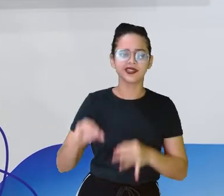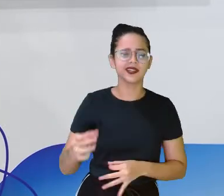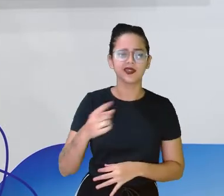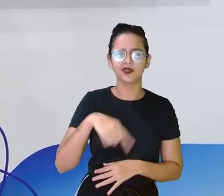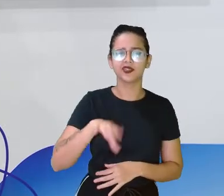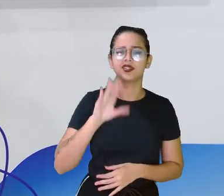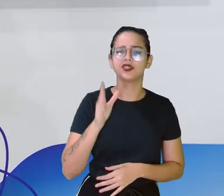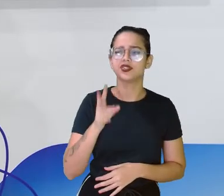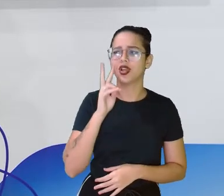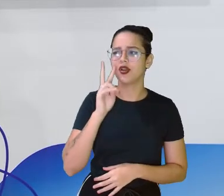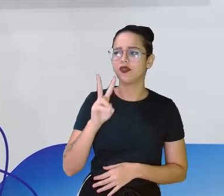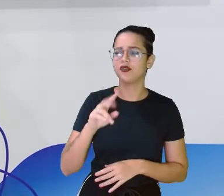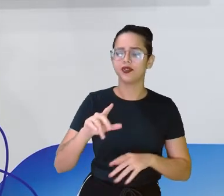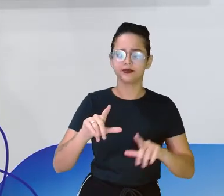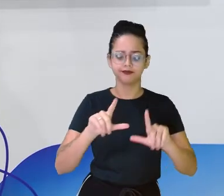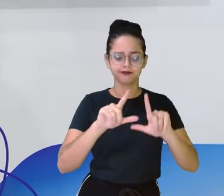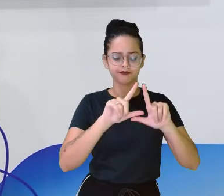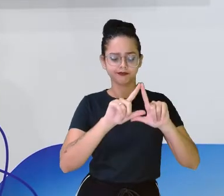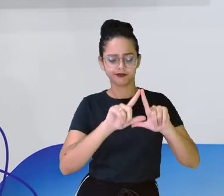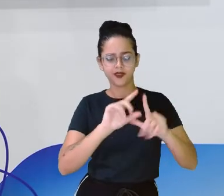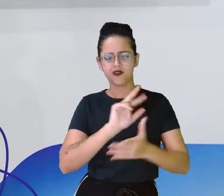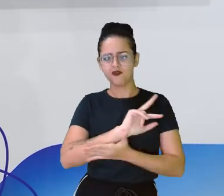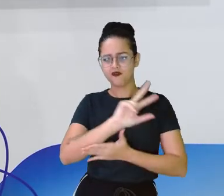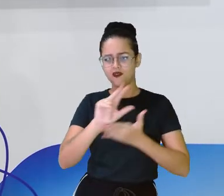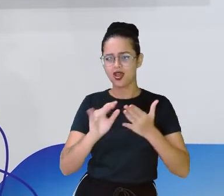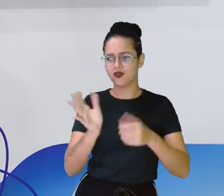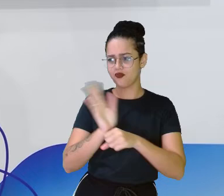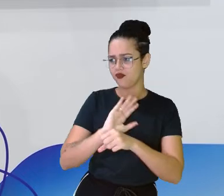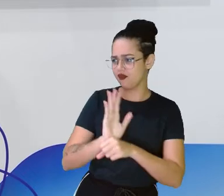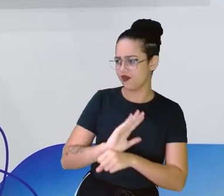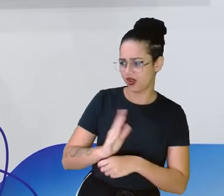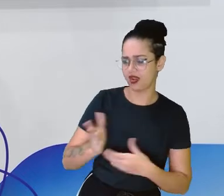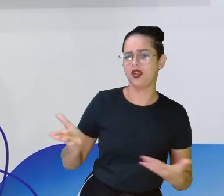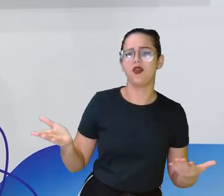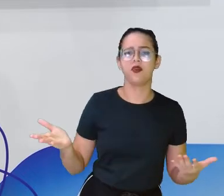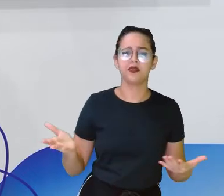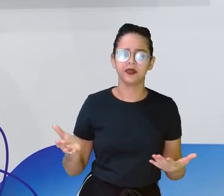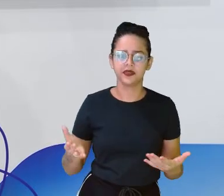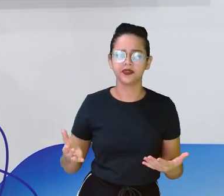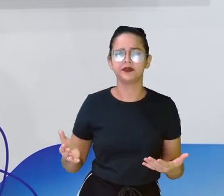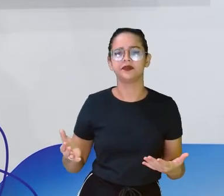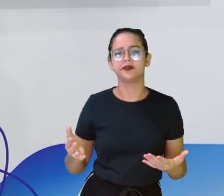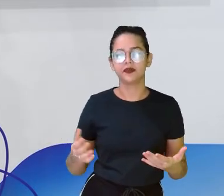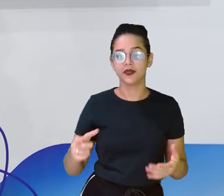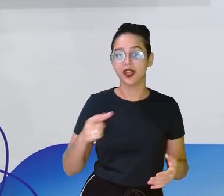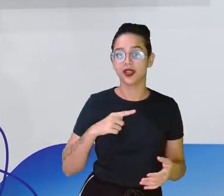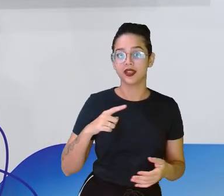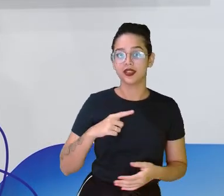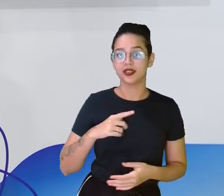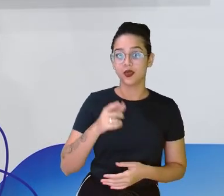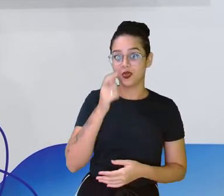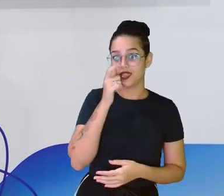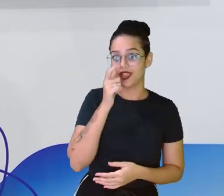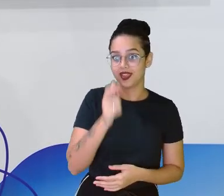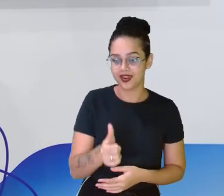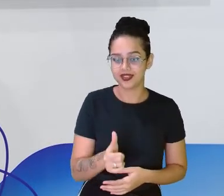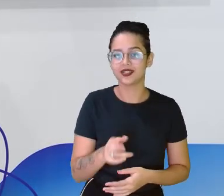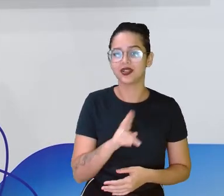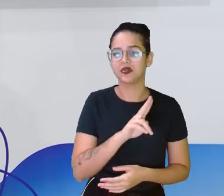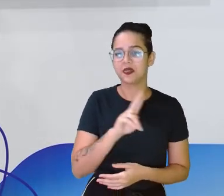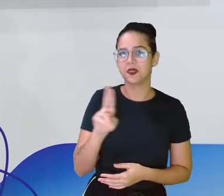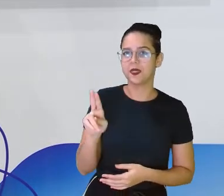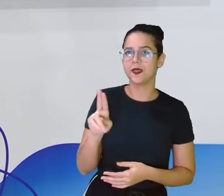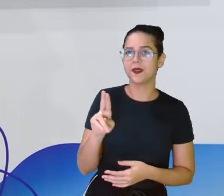já viram essas pirâmides em vários filmes, né? Inclusive tem um bem interessante, né?